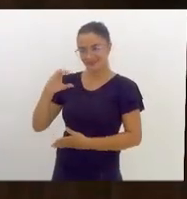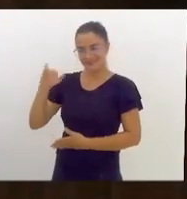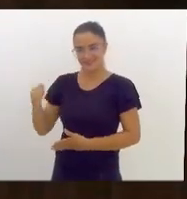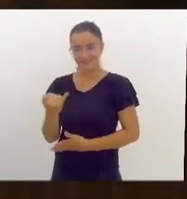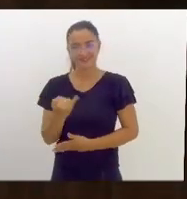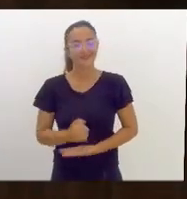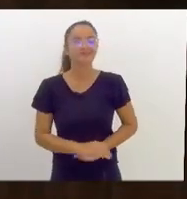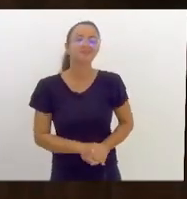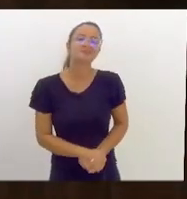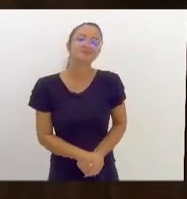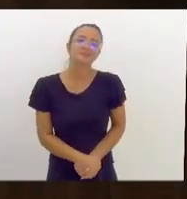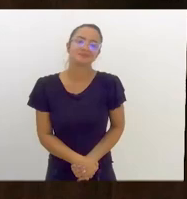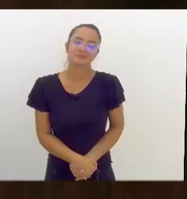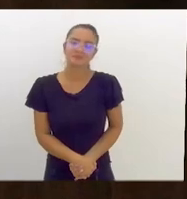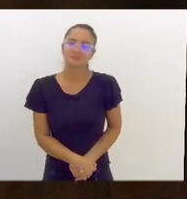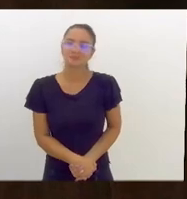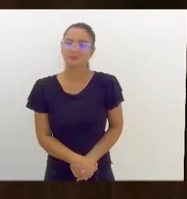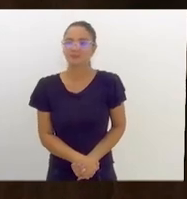no